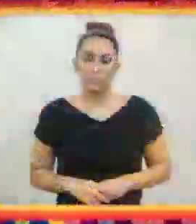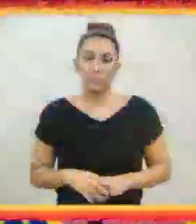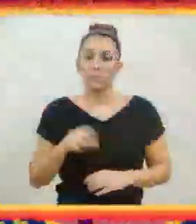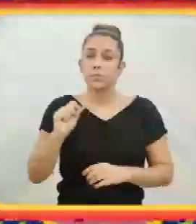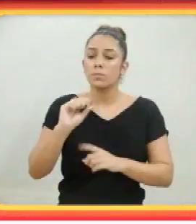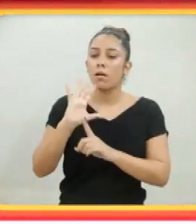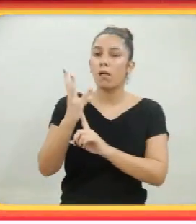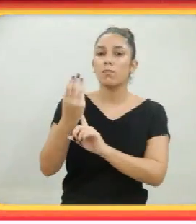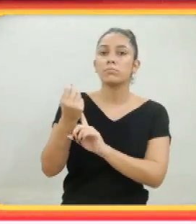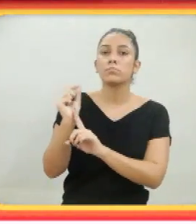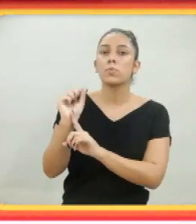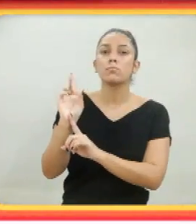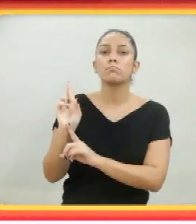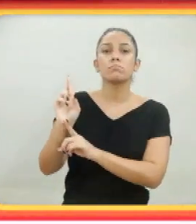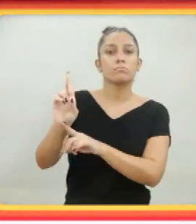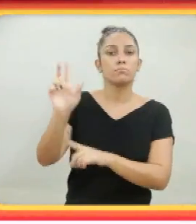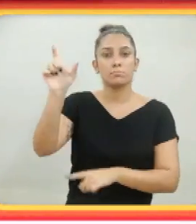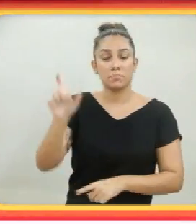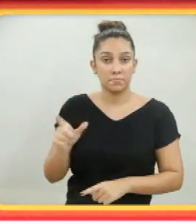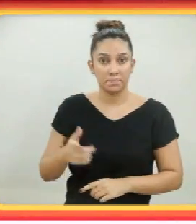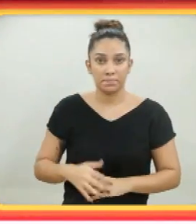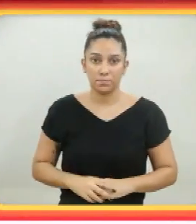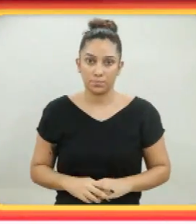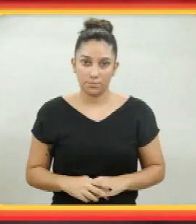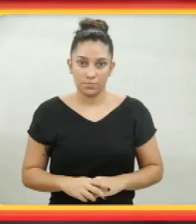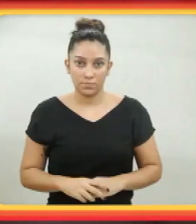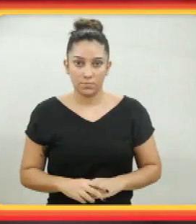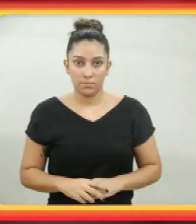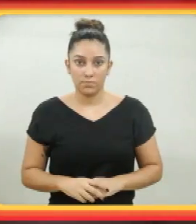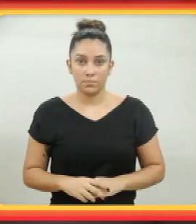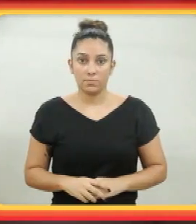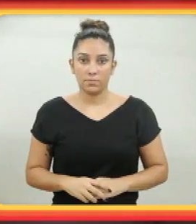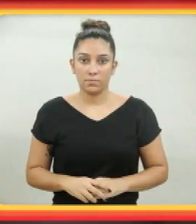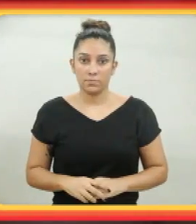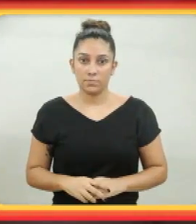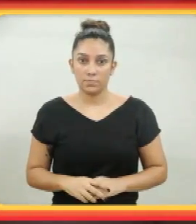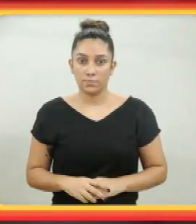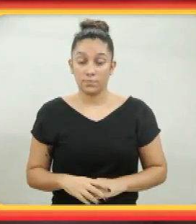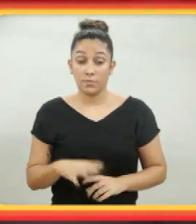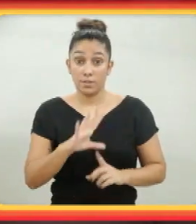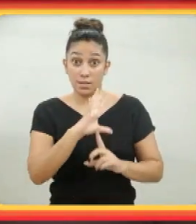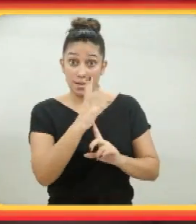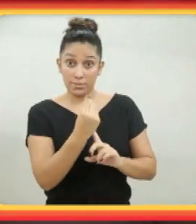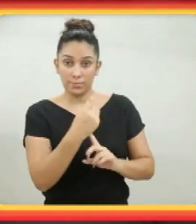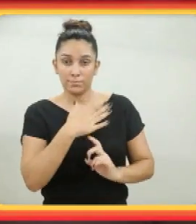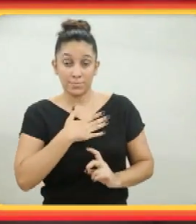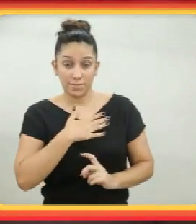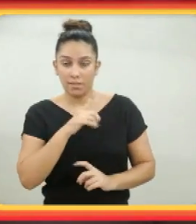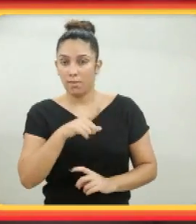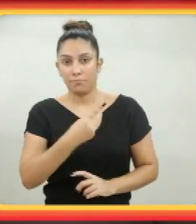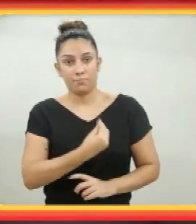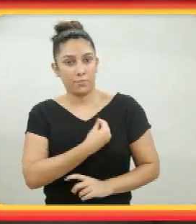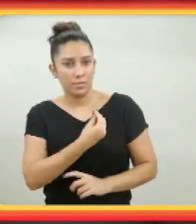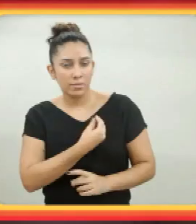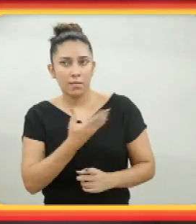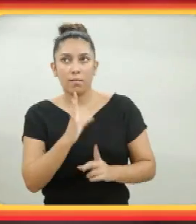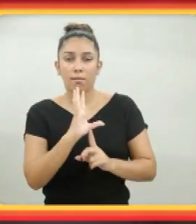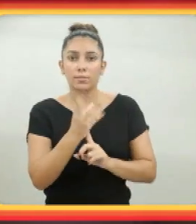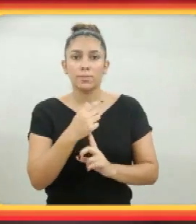O que a arte representa para a senhora? A arte, para mim, é